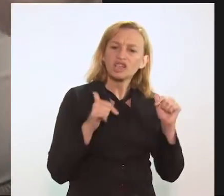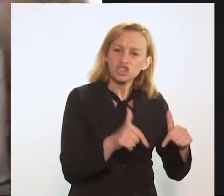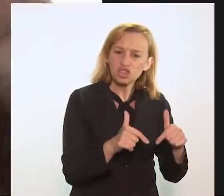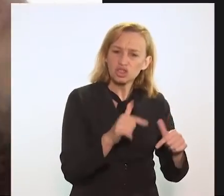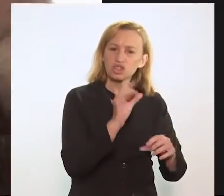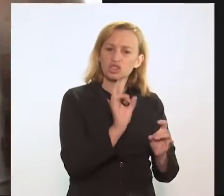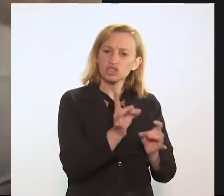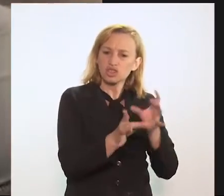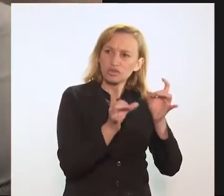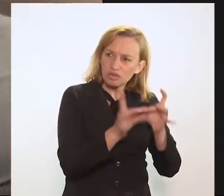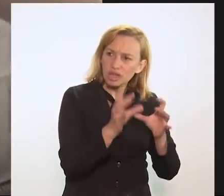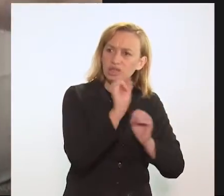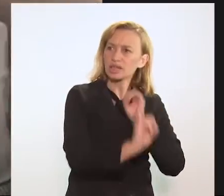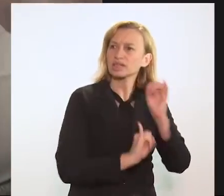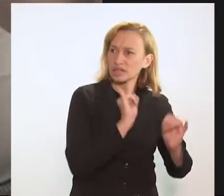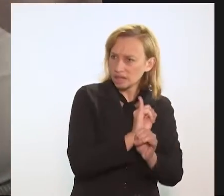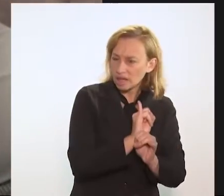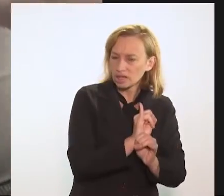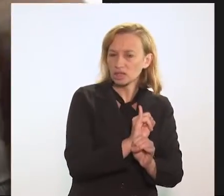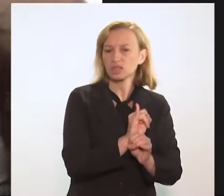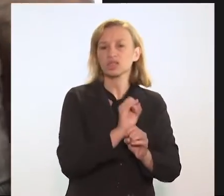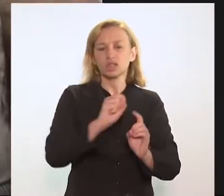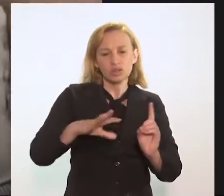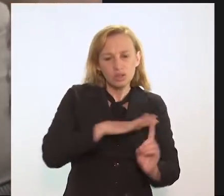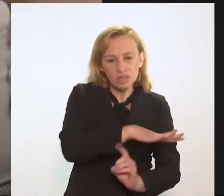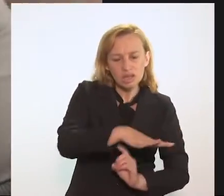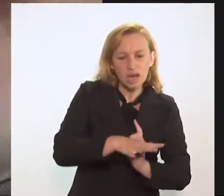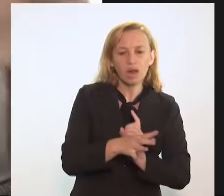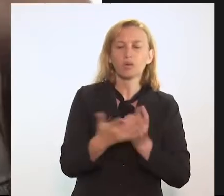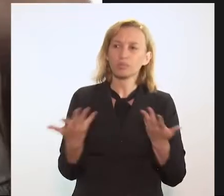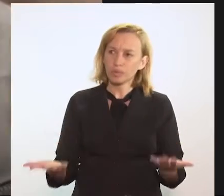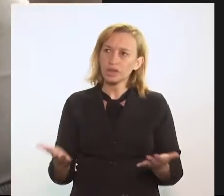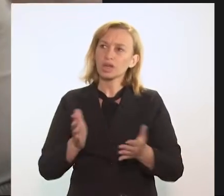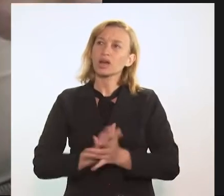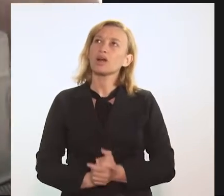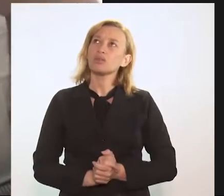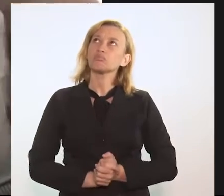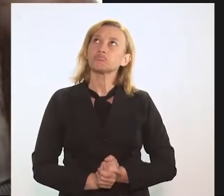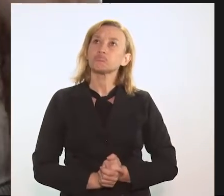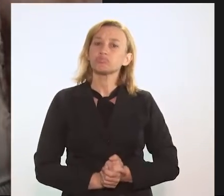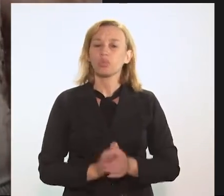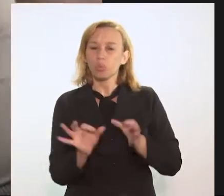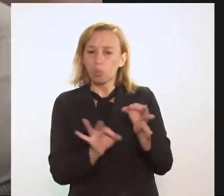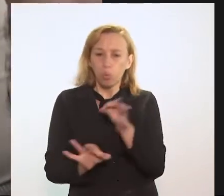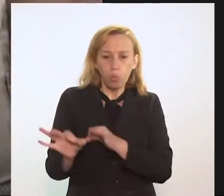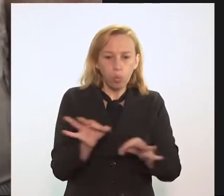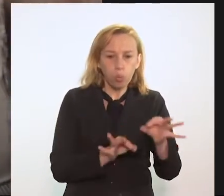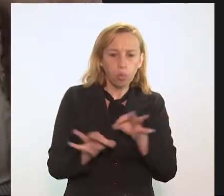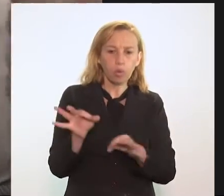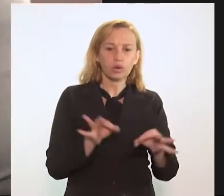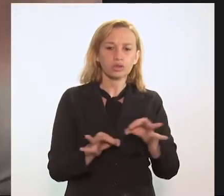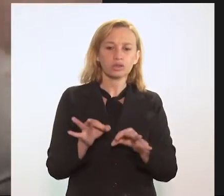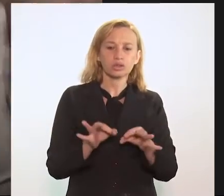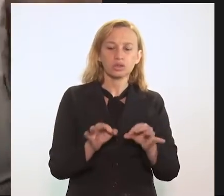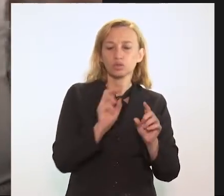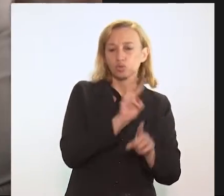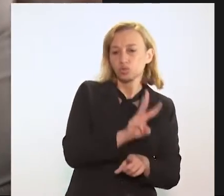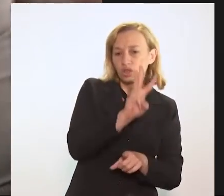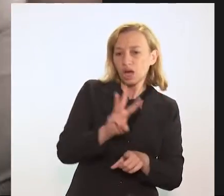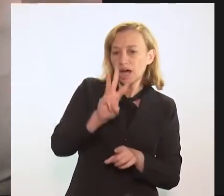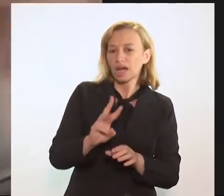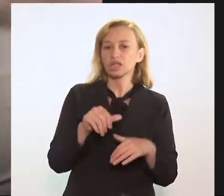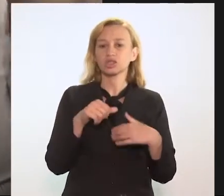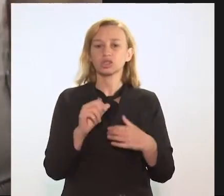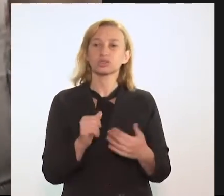forma, como eles falou, alguma forma de venda, né, ali pelas redes sociais, etc. Não é uma coisa organizada